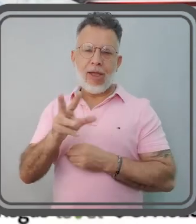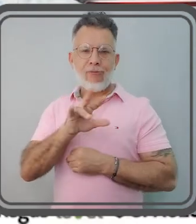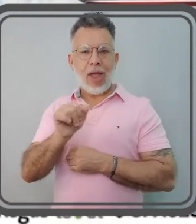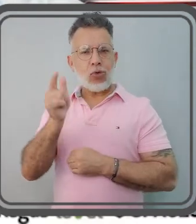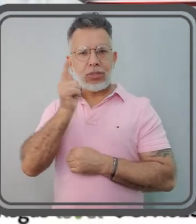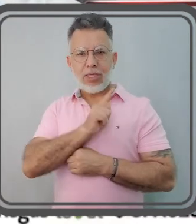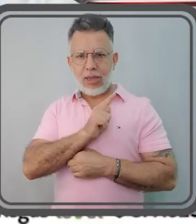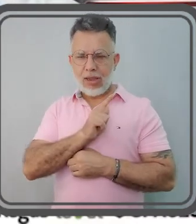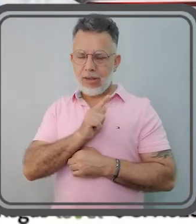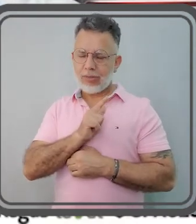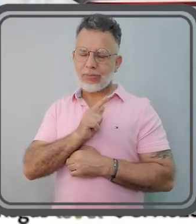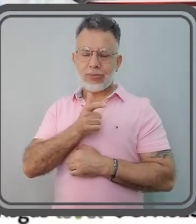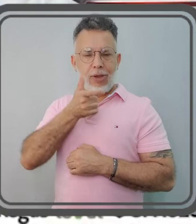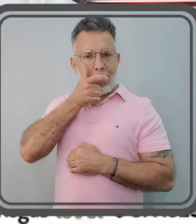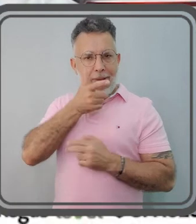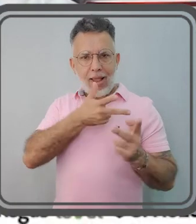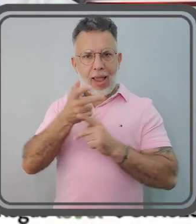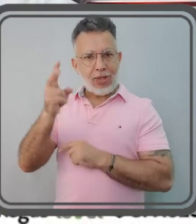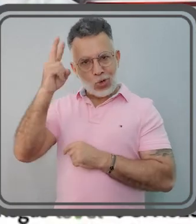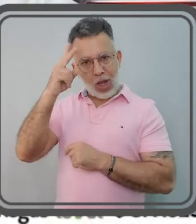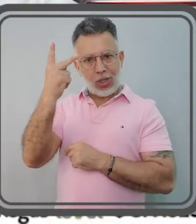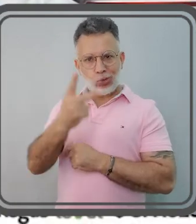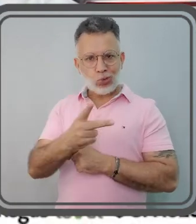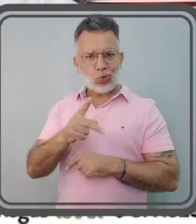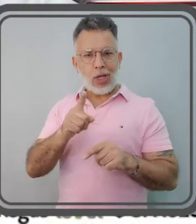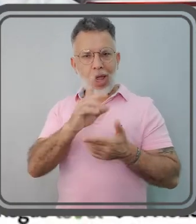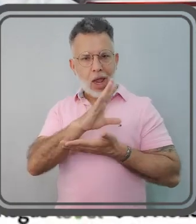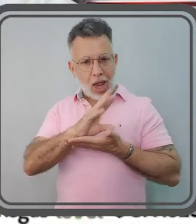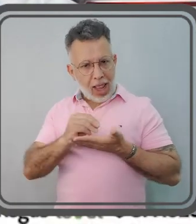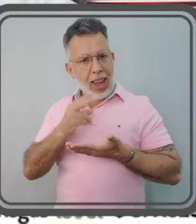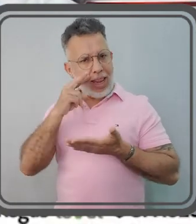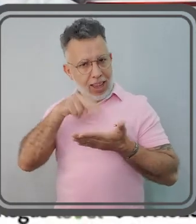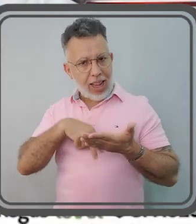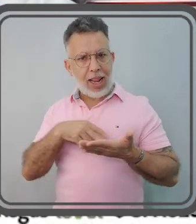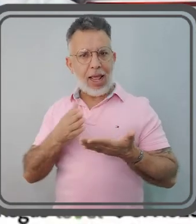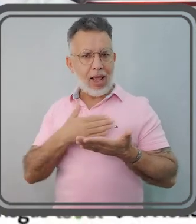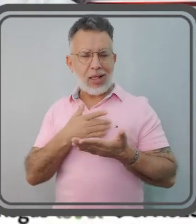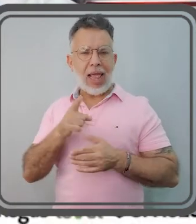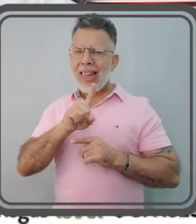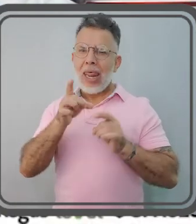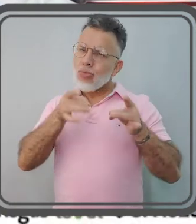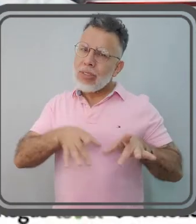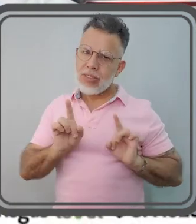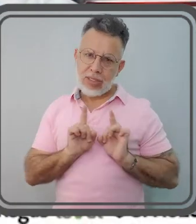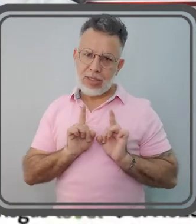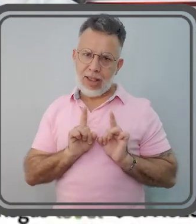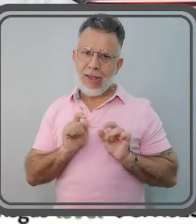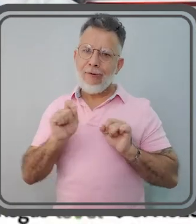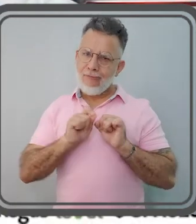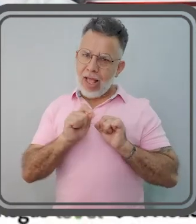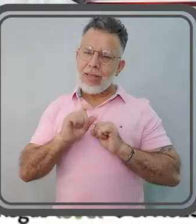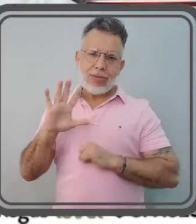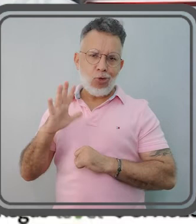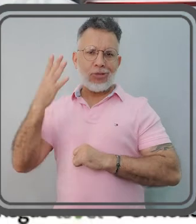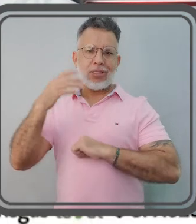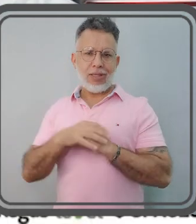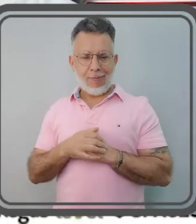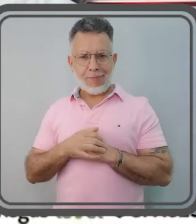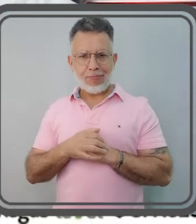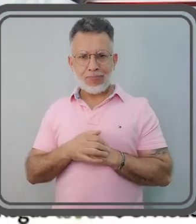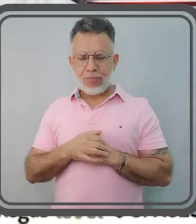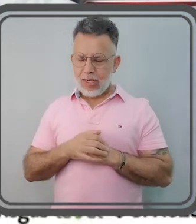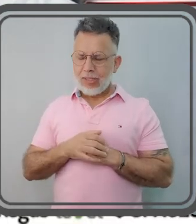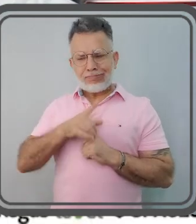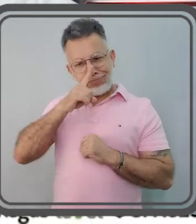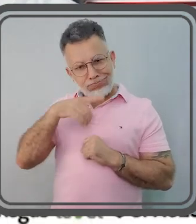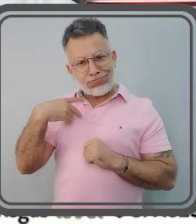livro. Mas assim, não desista, né? Faça acontecer, arrisca bastante. Tem uma palavra que eu usava que era acredite,